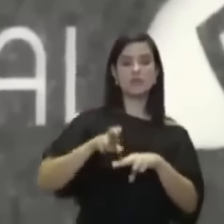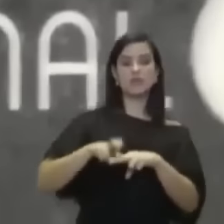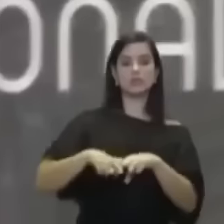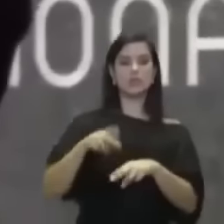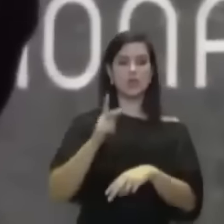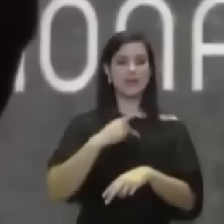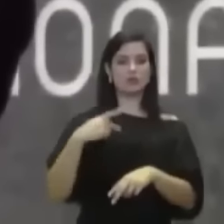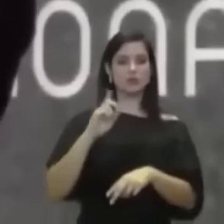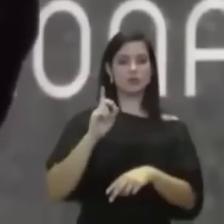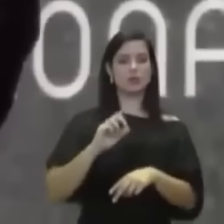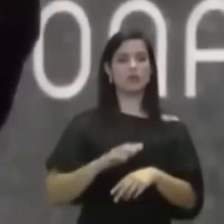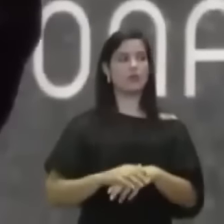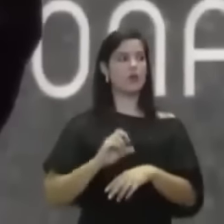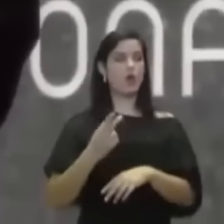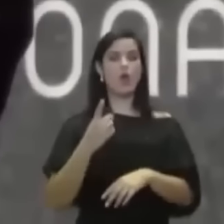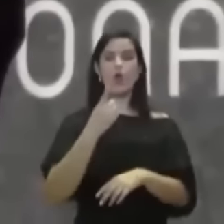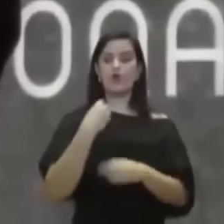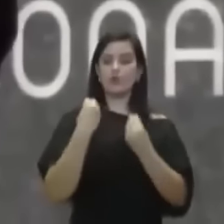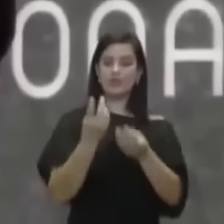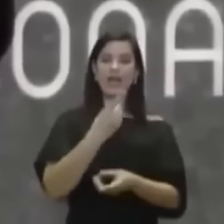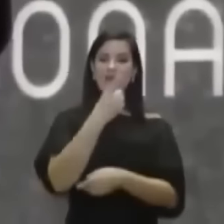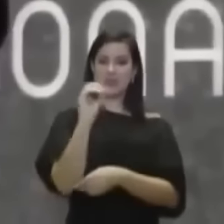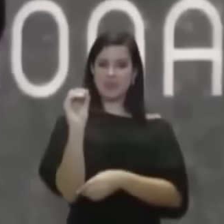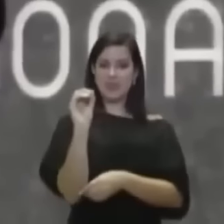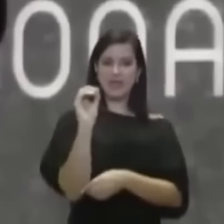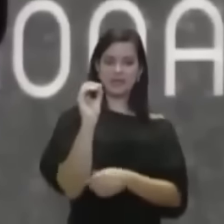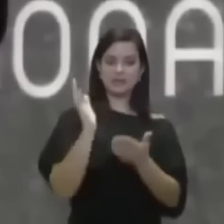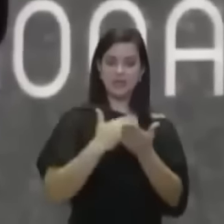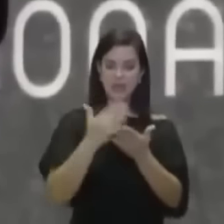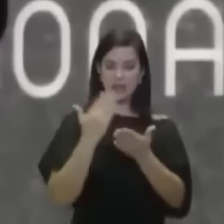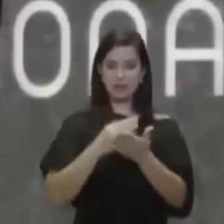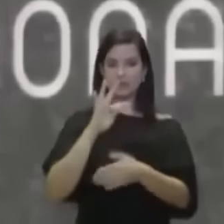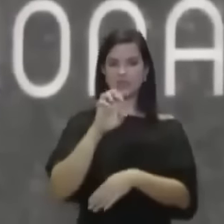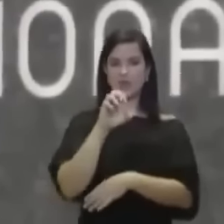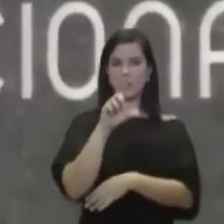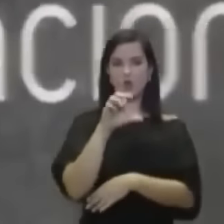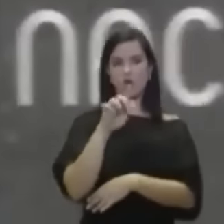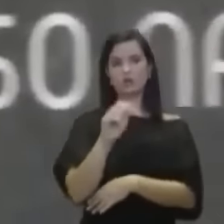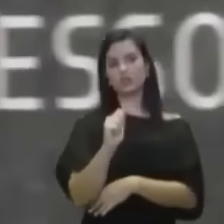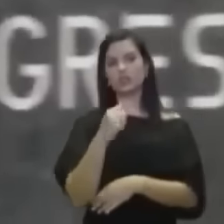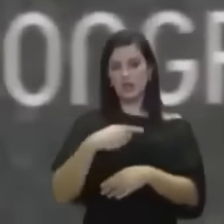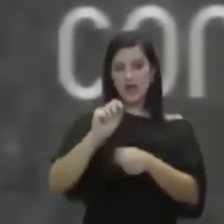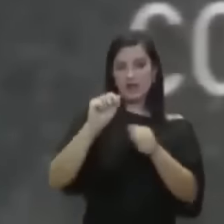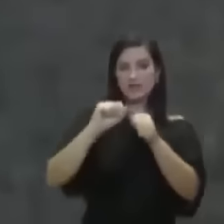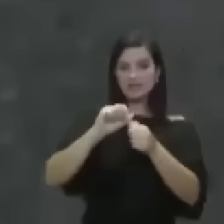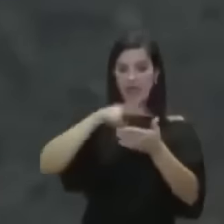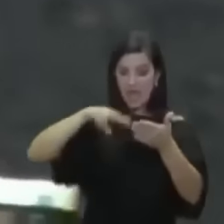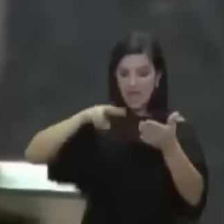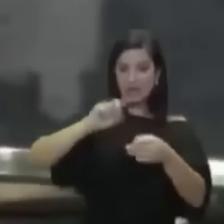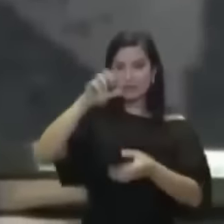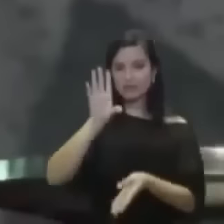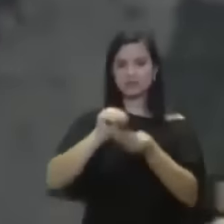nós disséssemos: olha, vou te dar 10 livros de teologia para você ler, fazer um resumo e entregar uma resenha. Ou talvez nós disséssemos assim para ele: olha, nós vamos escalar